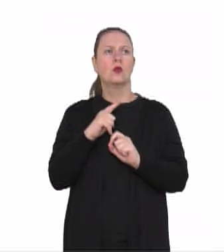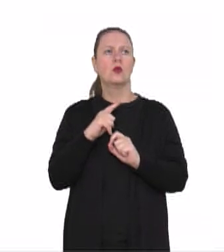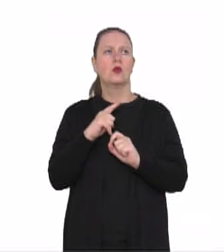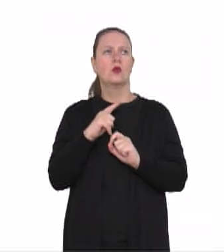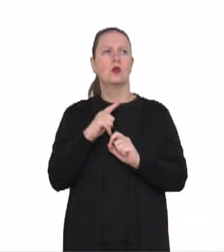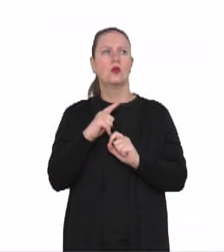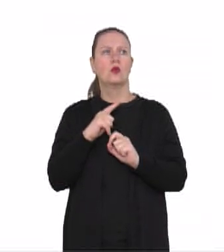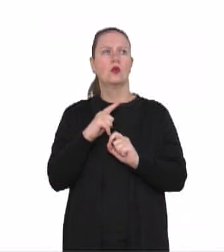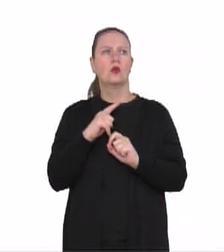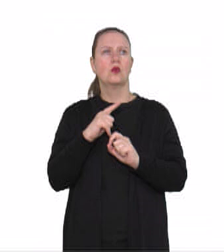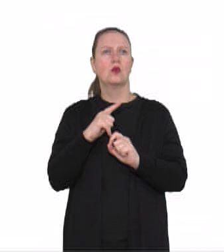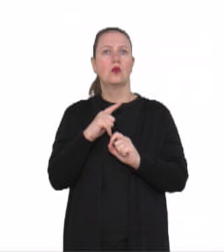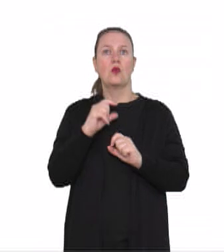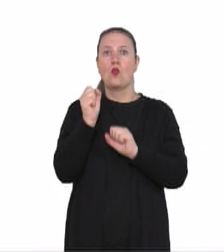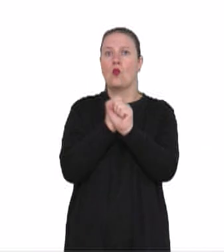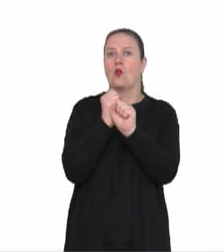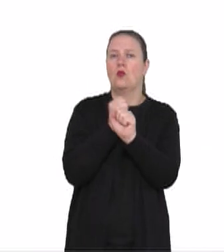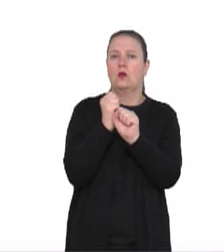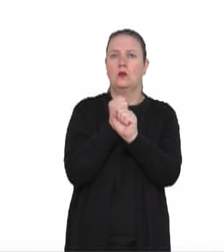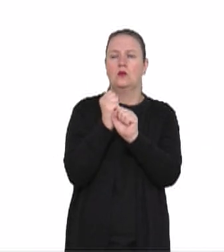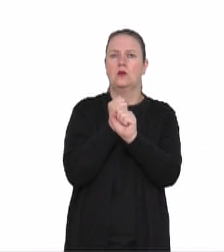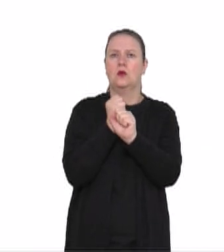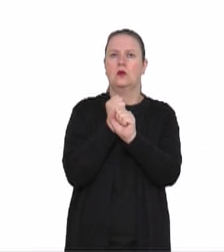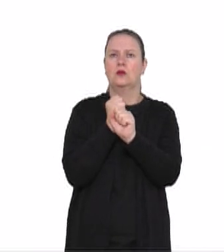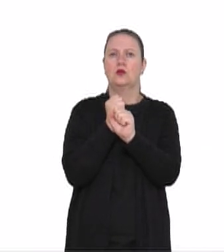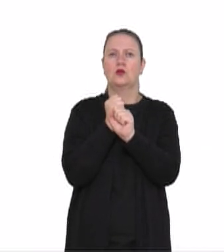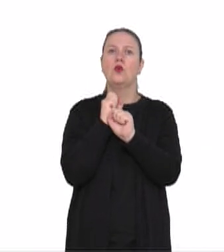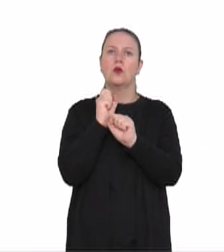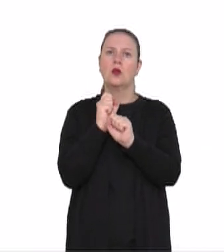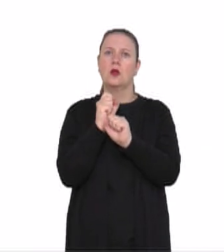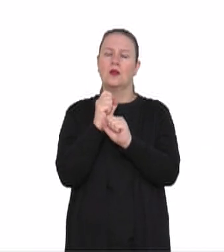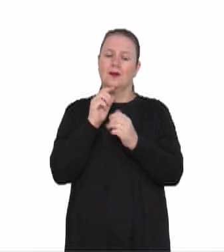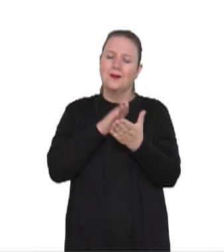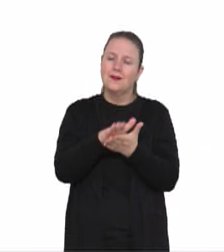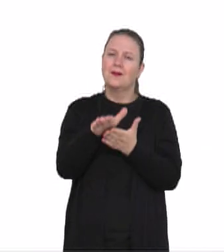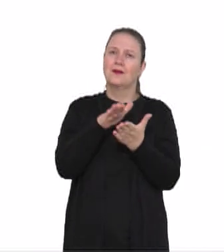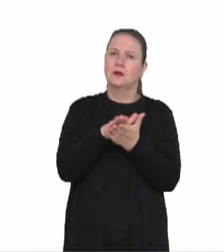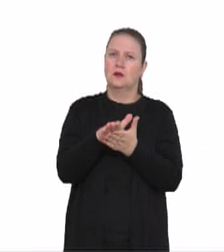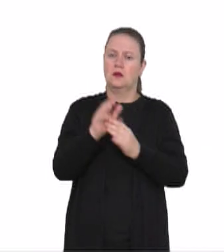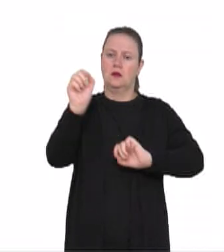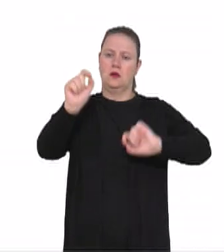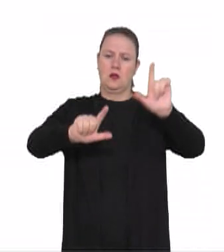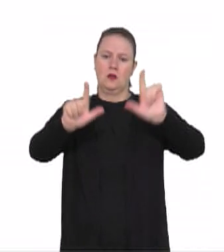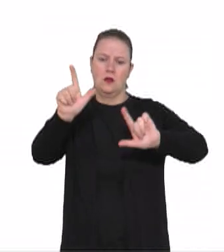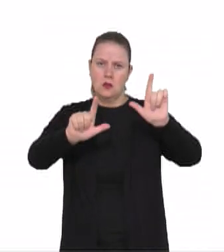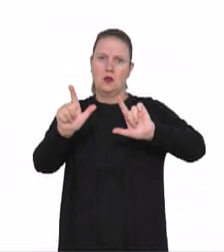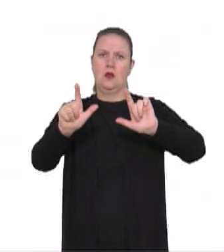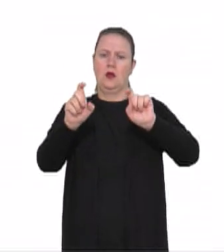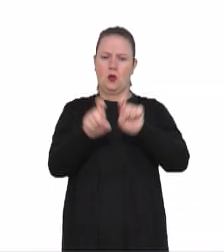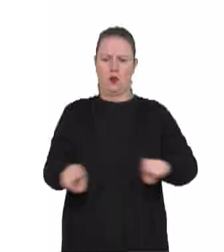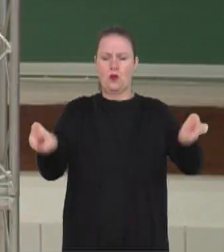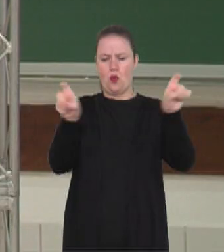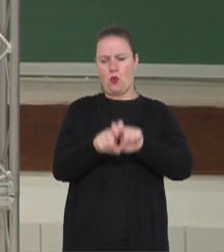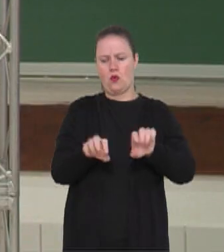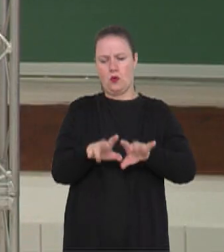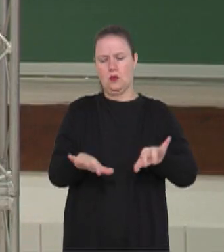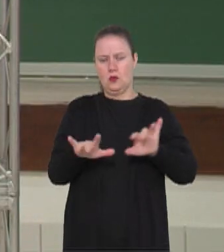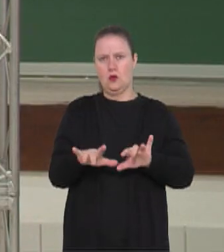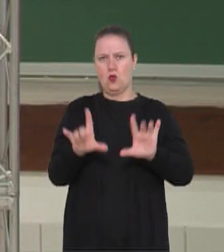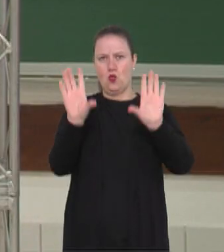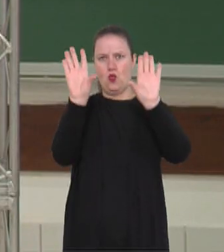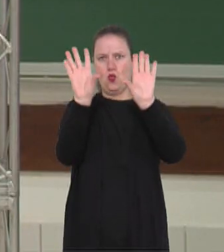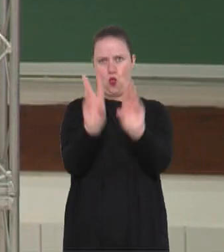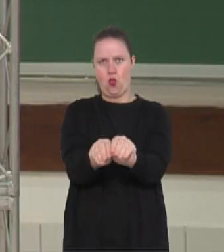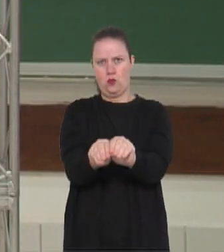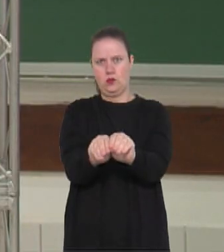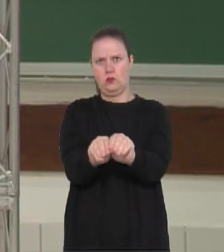em dinheiro ali por ano, deixando os aparelhos eletrônicos como as TVs, os DVDs e os computadores no standby. E o